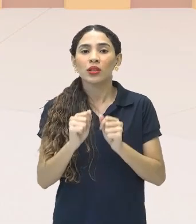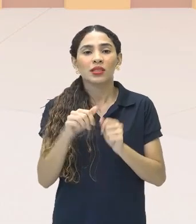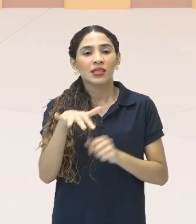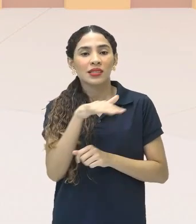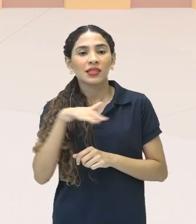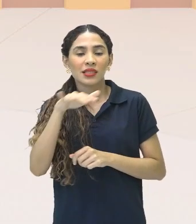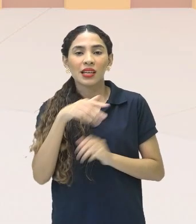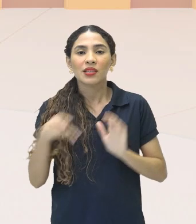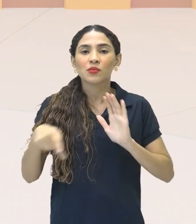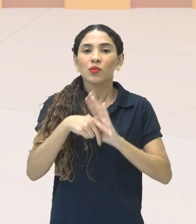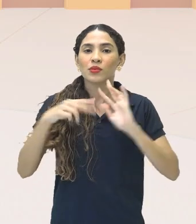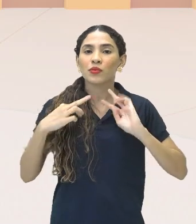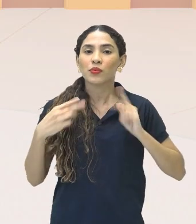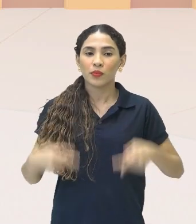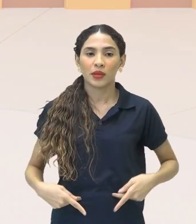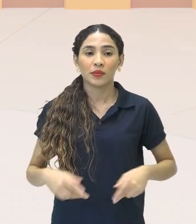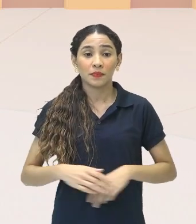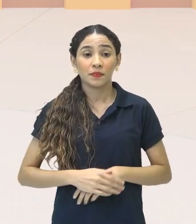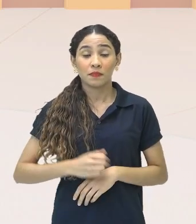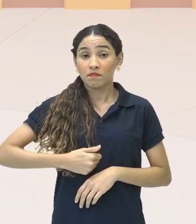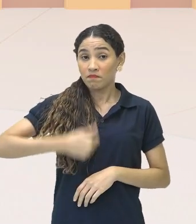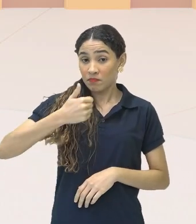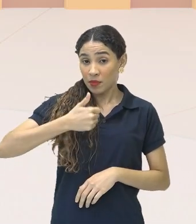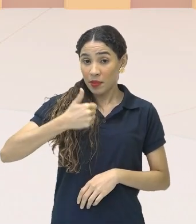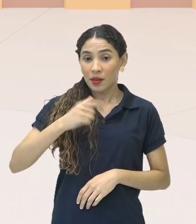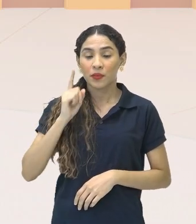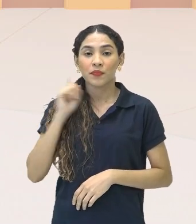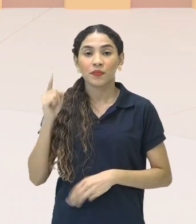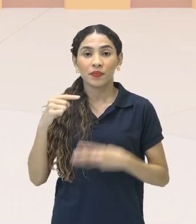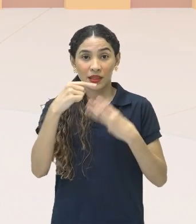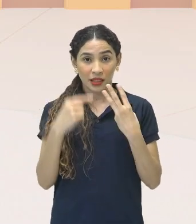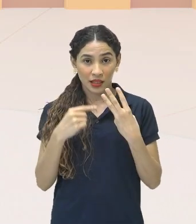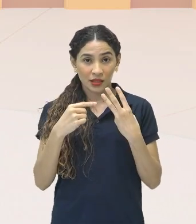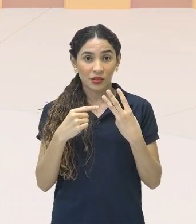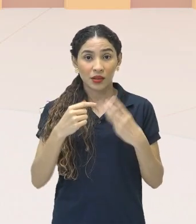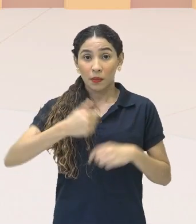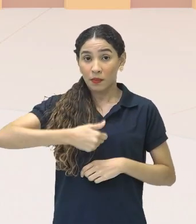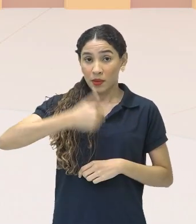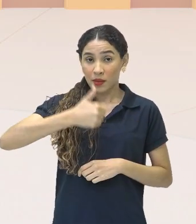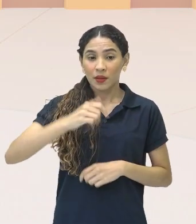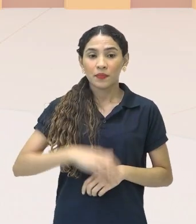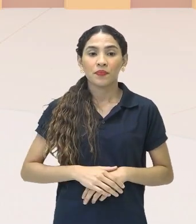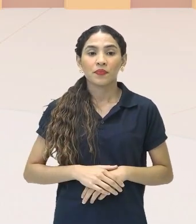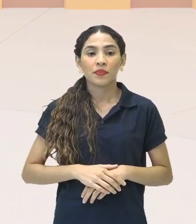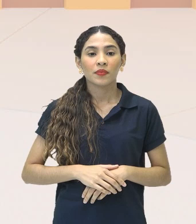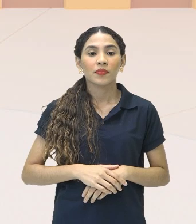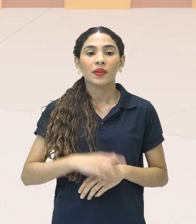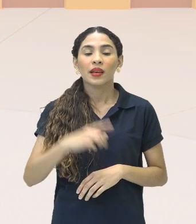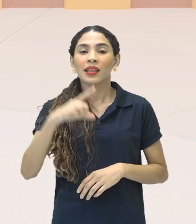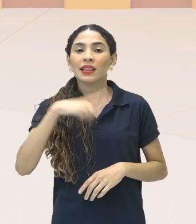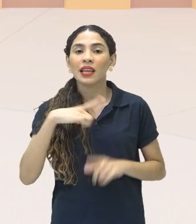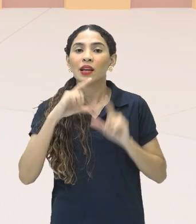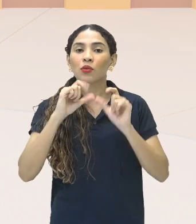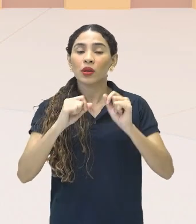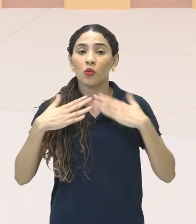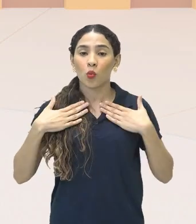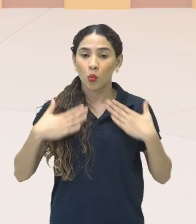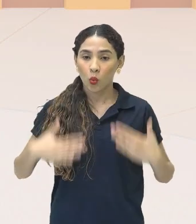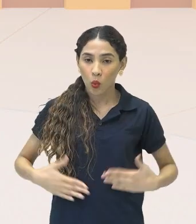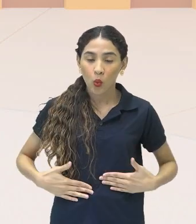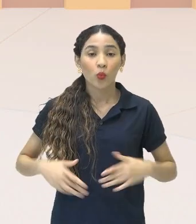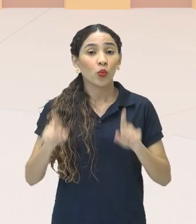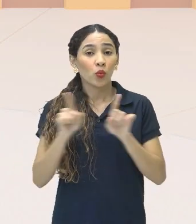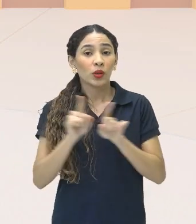dimensões aí do ser humano? Primeiro, aí nós vamos ter 3 pontos aqui. É dotado de corpo e espírito,